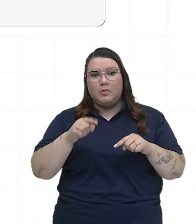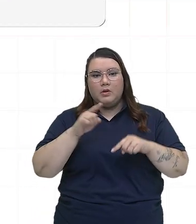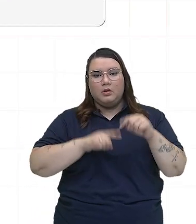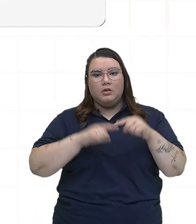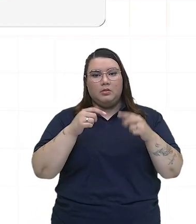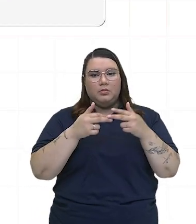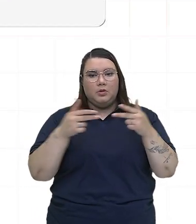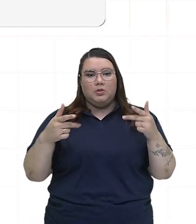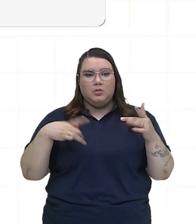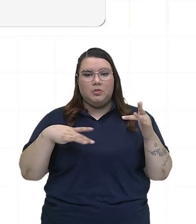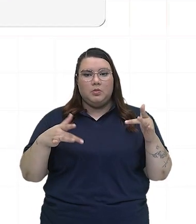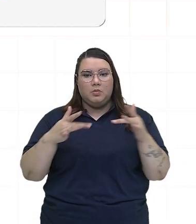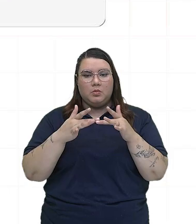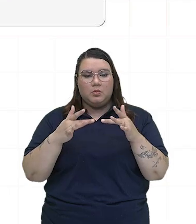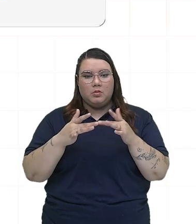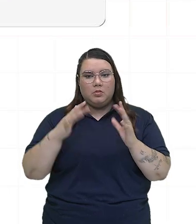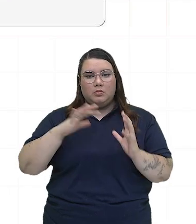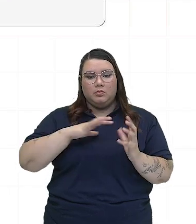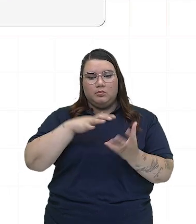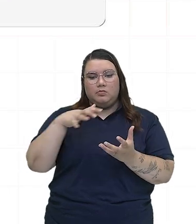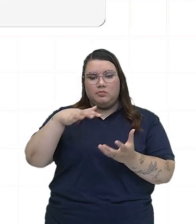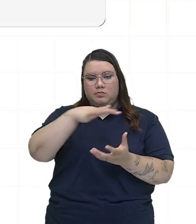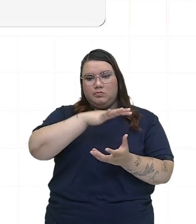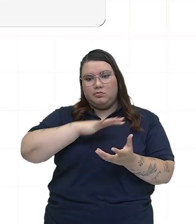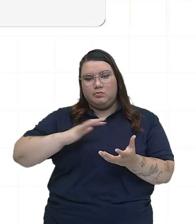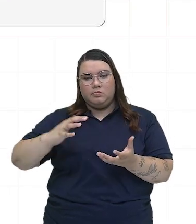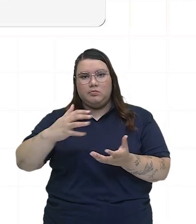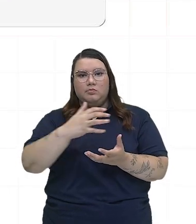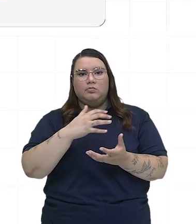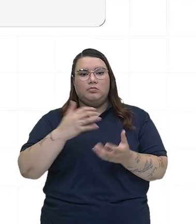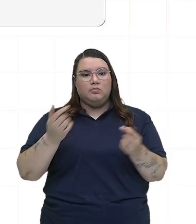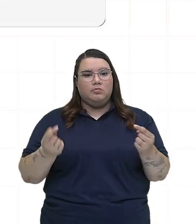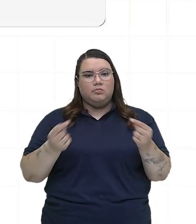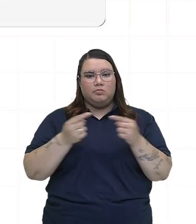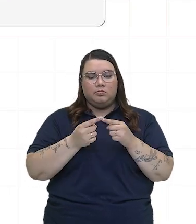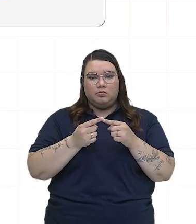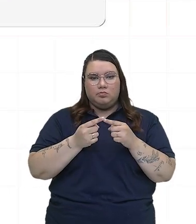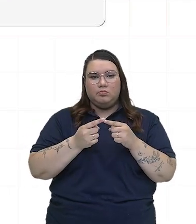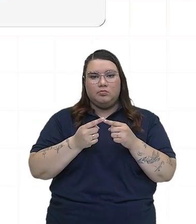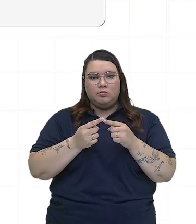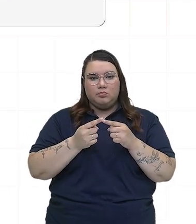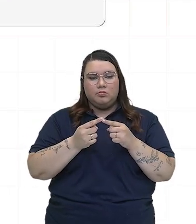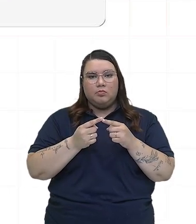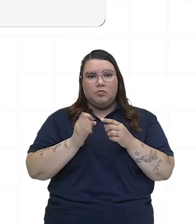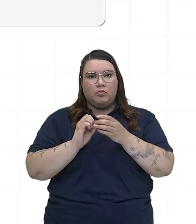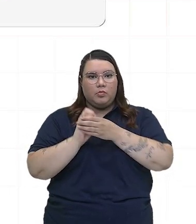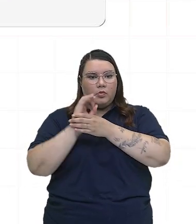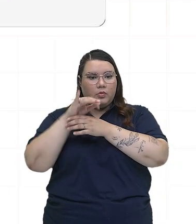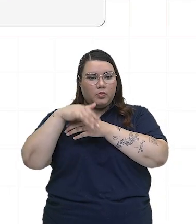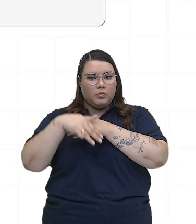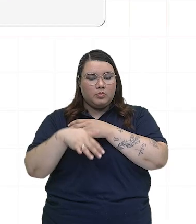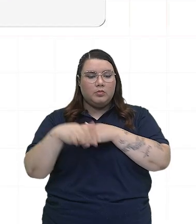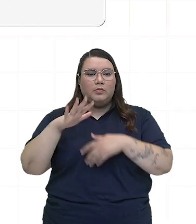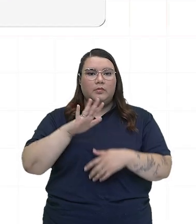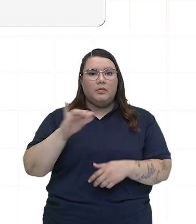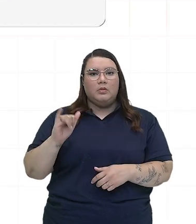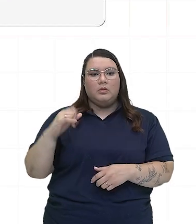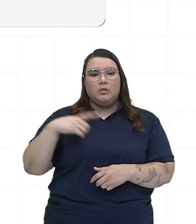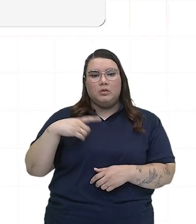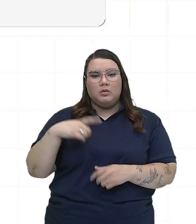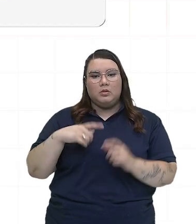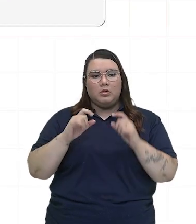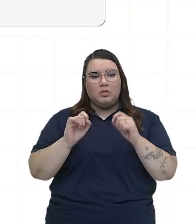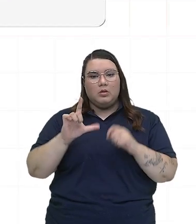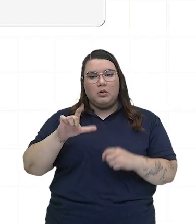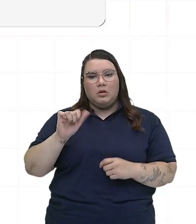em contato com a superfície da Terra, quando ele é expelido através dos vulcões, nós vamos ter a